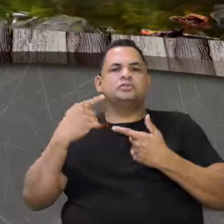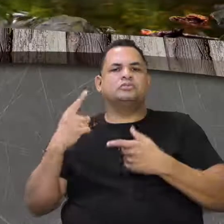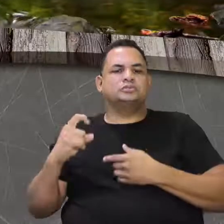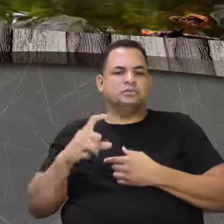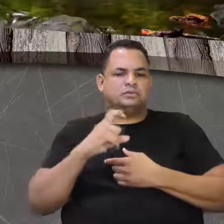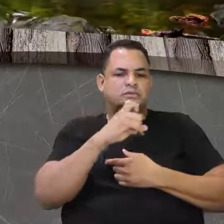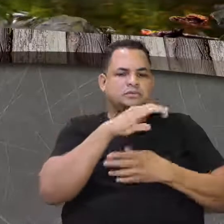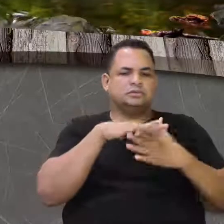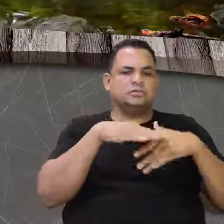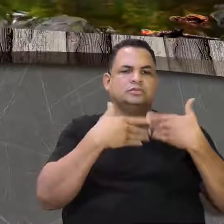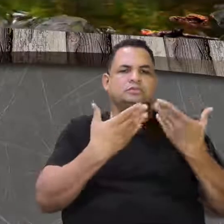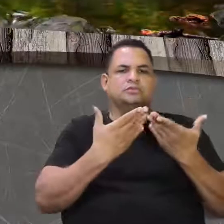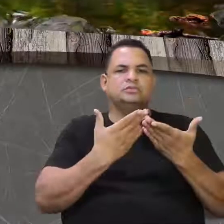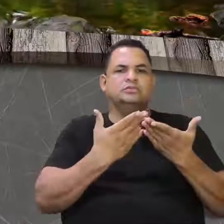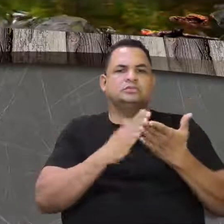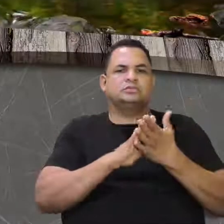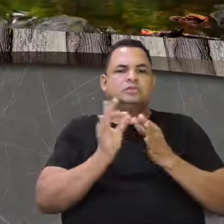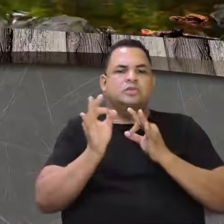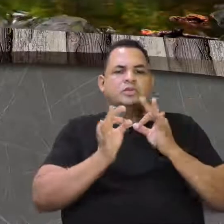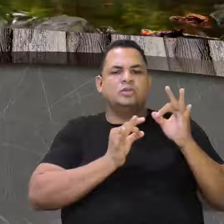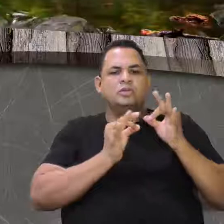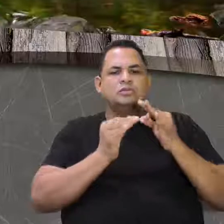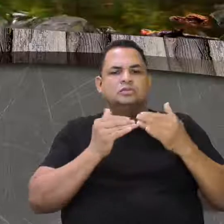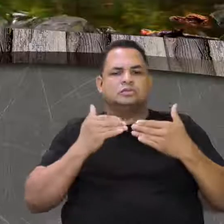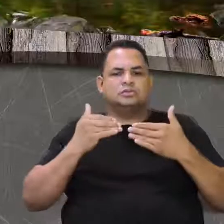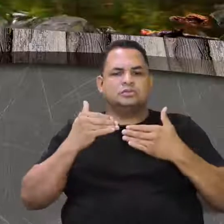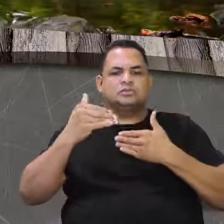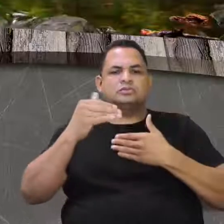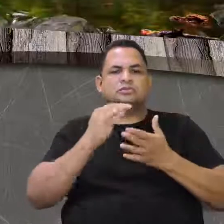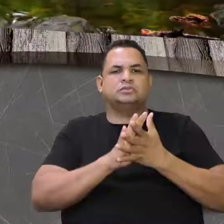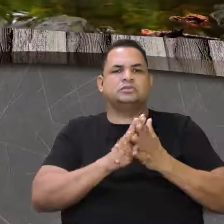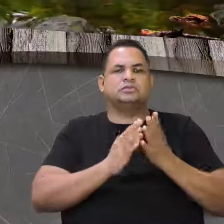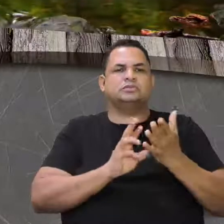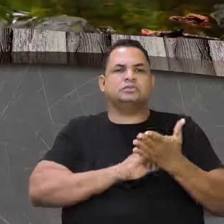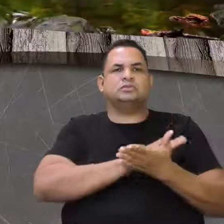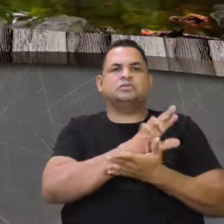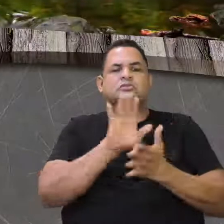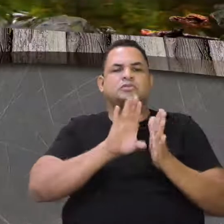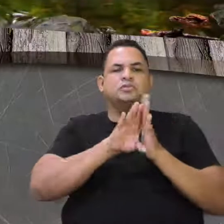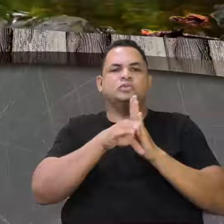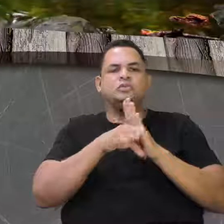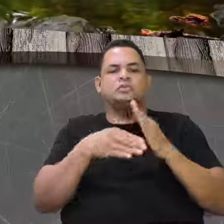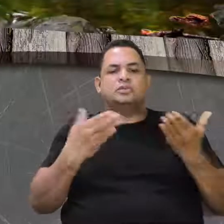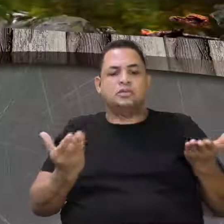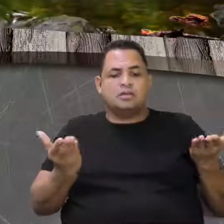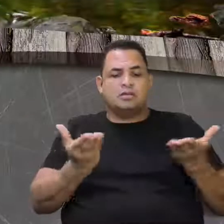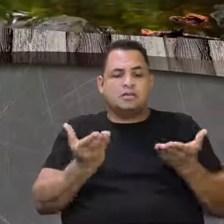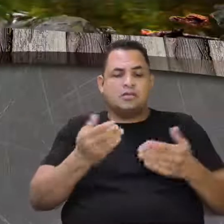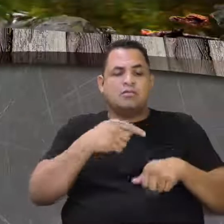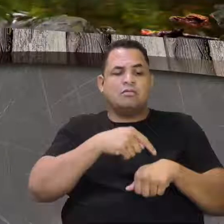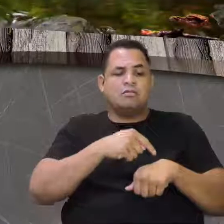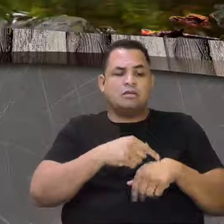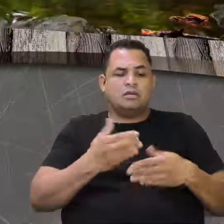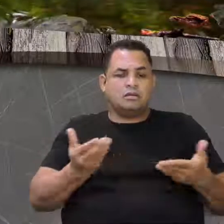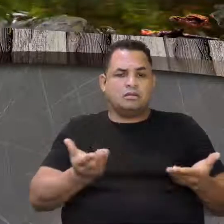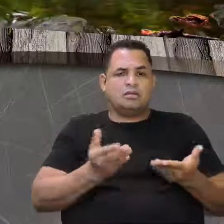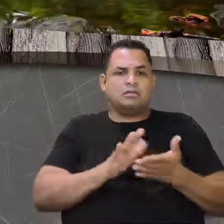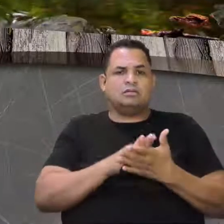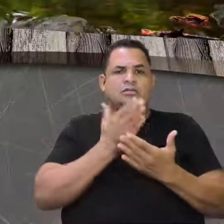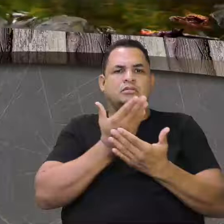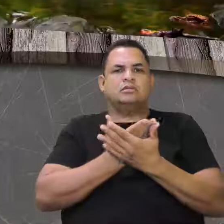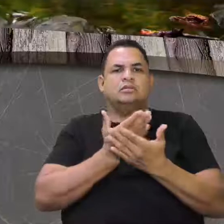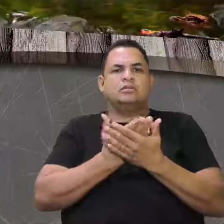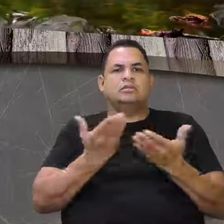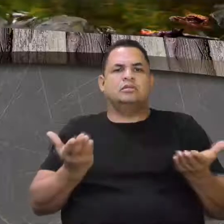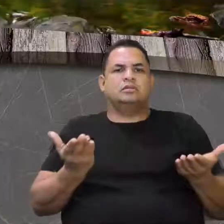Nós viemos construindo, passamos por vários tipos de conceitos para chegar aqui, nesse momento, nessa